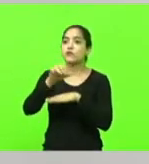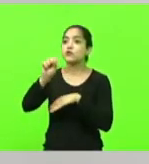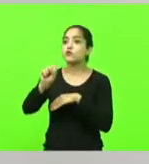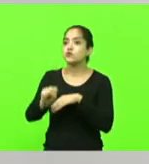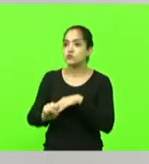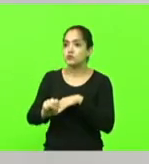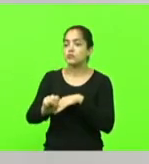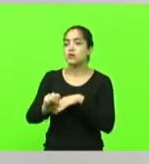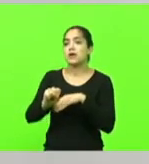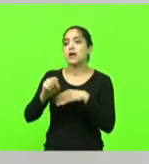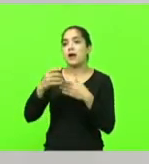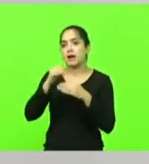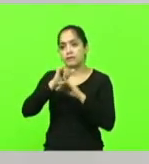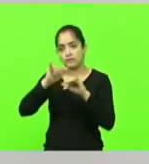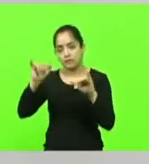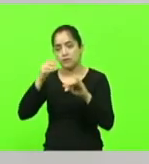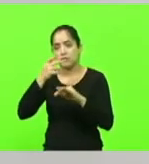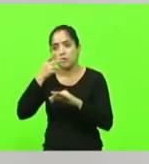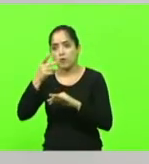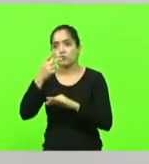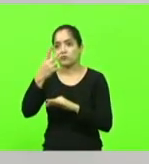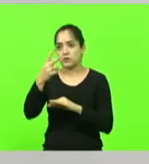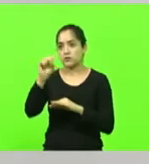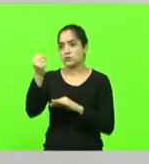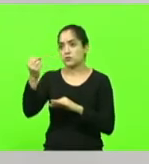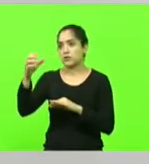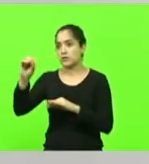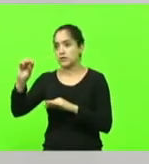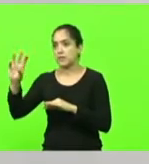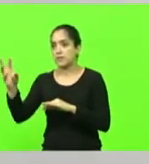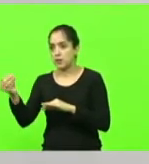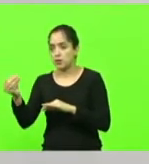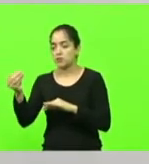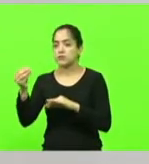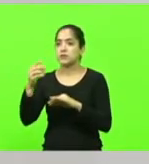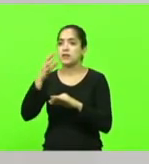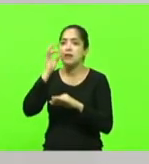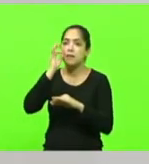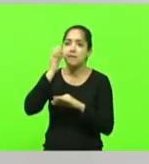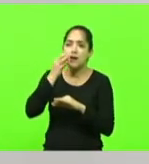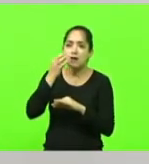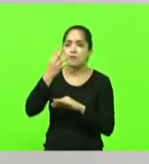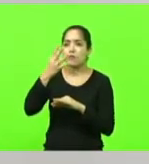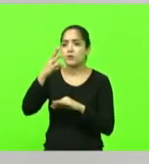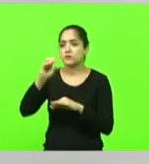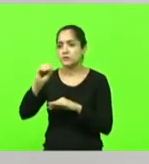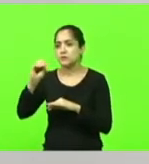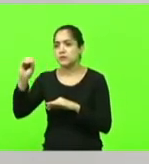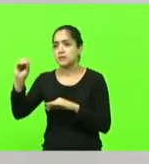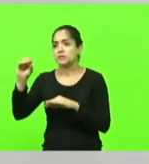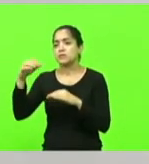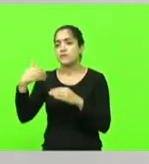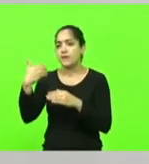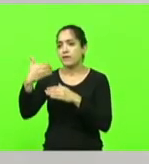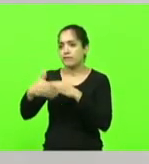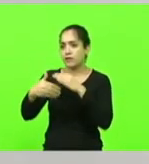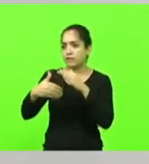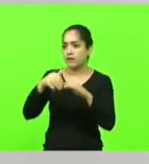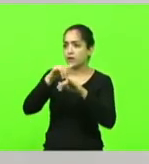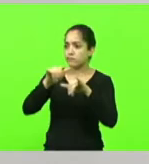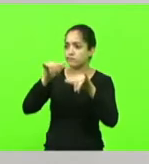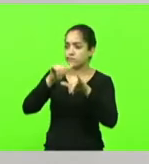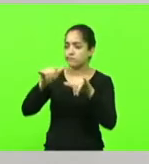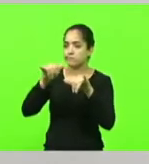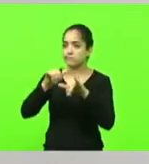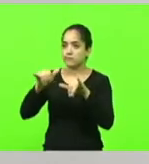280 milhões. Depois lá em Canoinhas, Mafra, 400, 500 milhões. E assim vai.